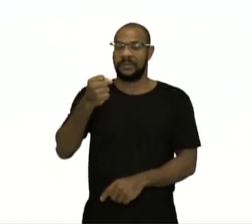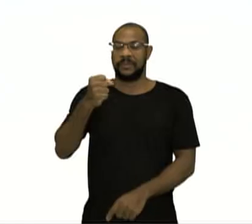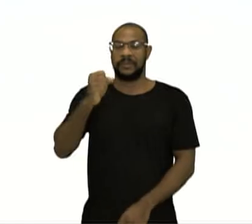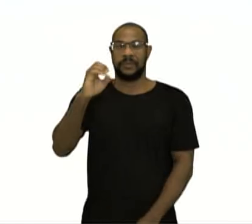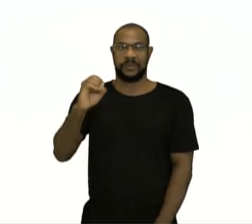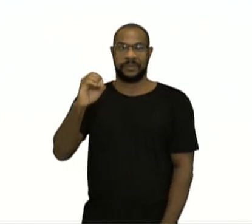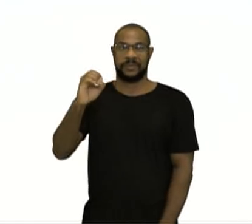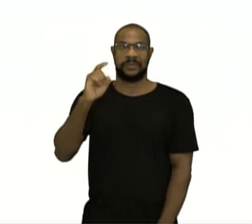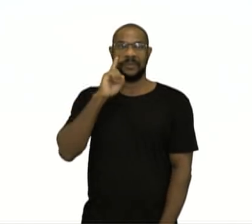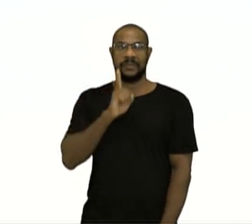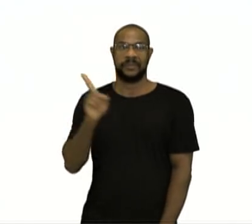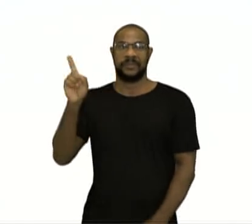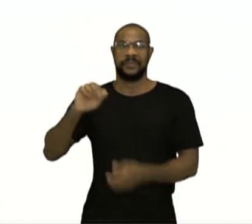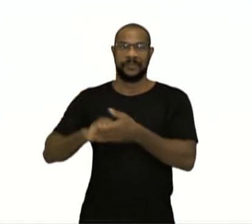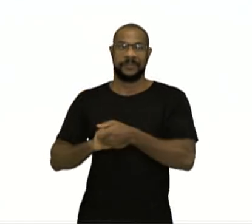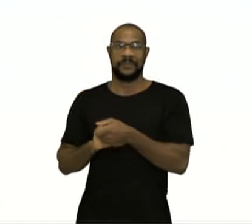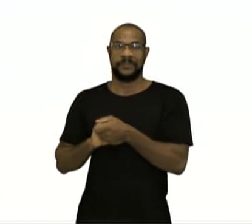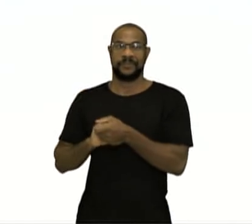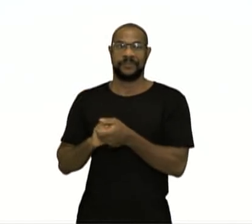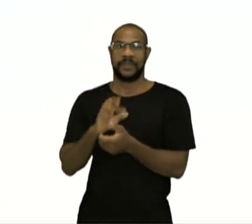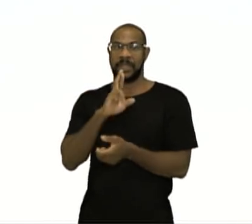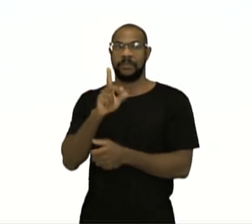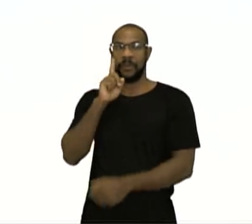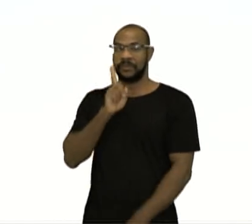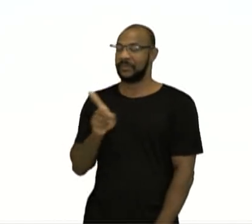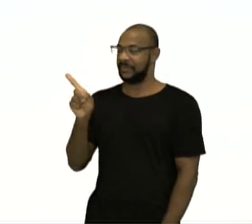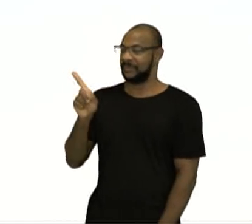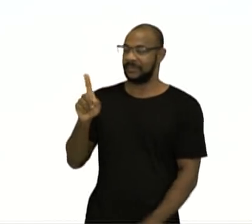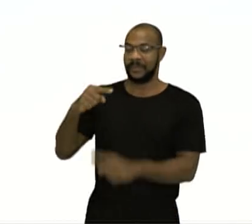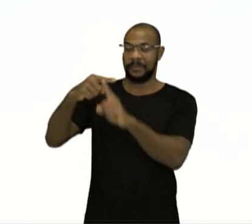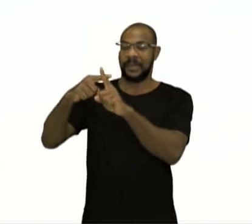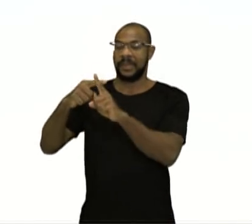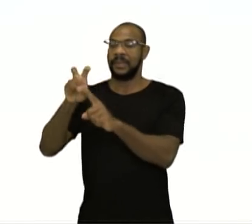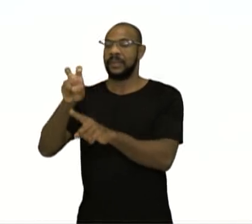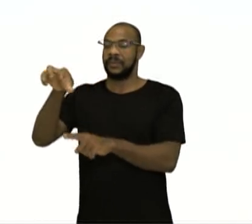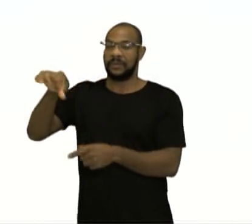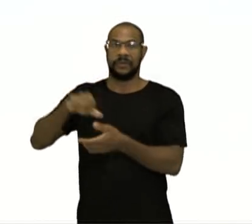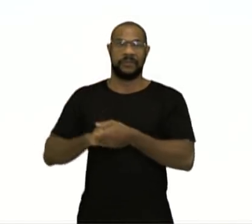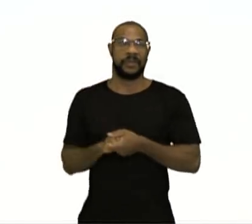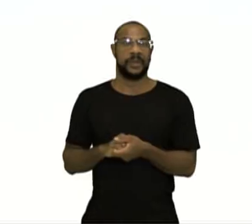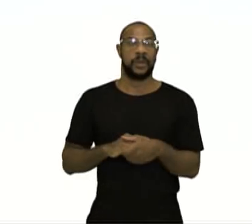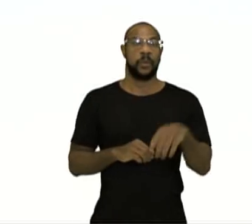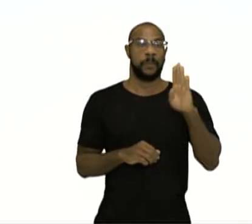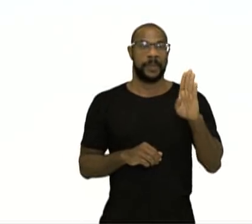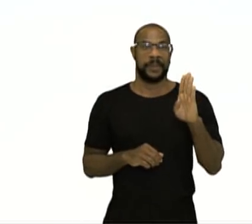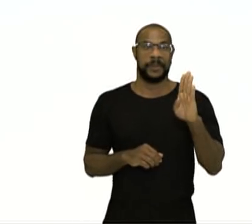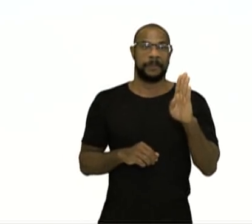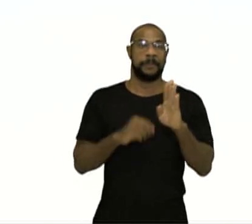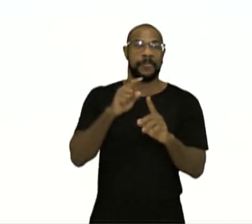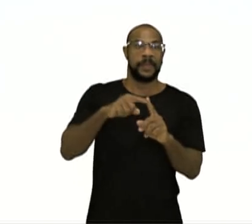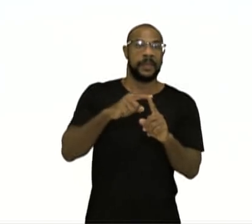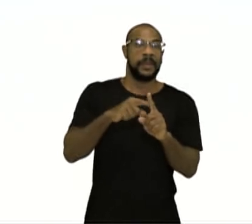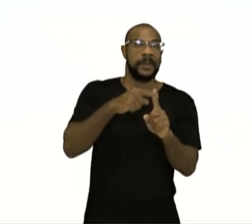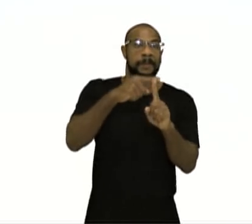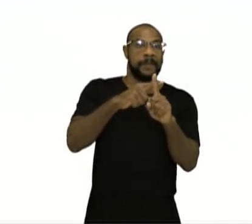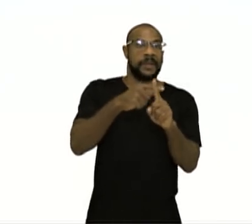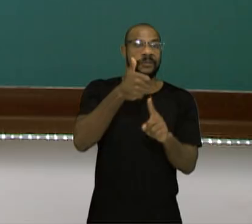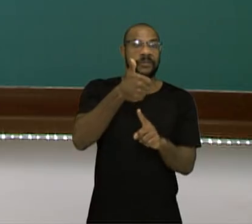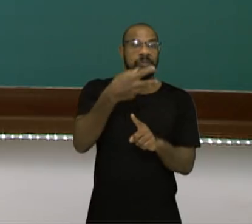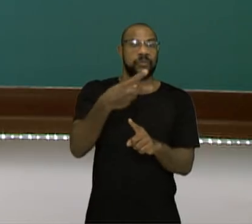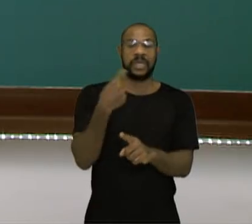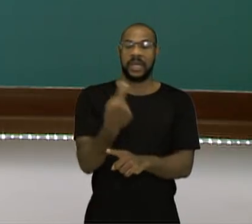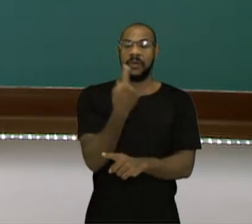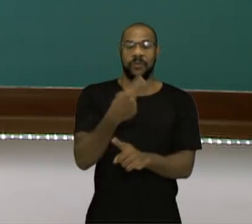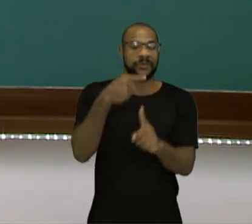é 80, então eu pego o sinal de mais para colocar na resposta. Samba B. Mais 24 é o único positivo